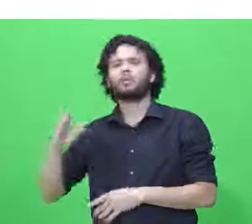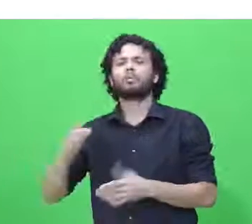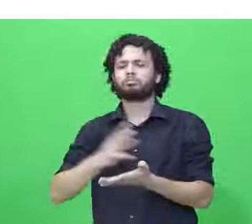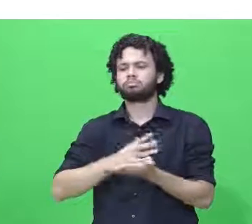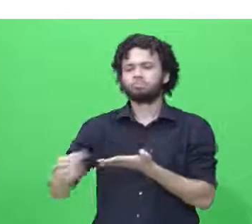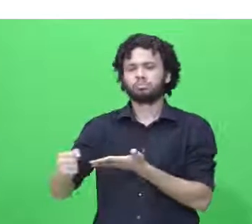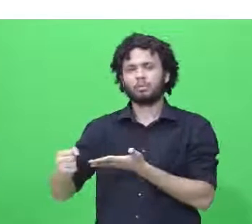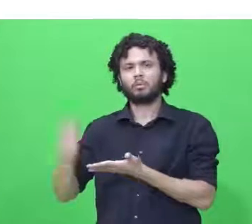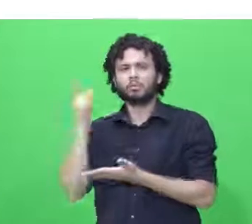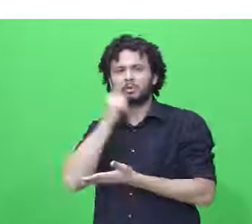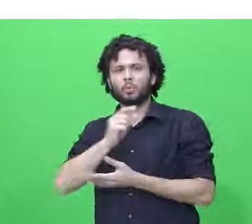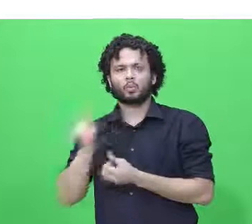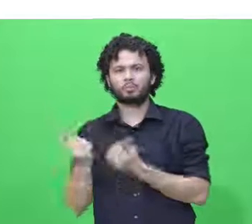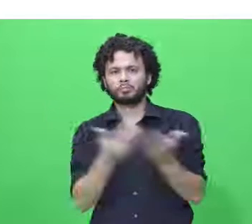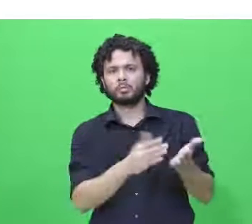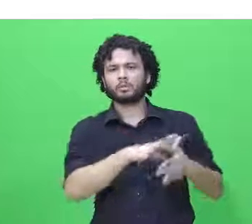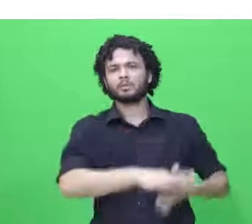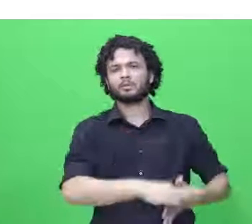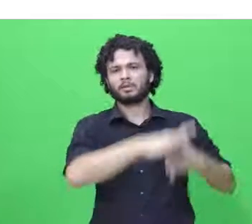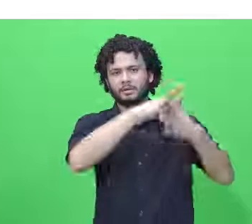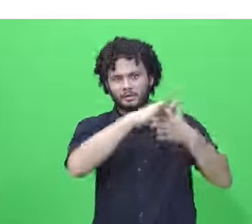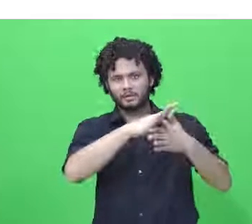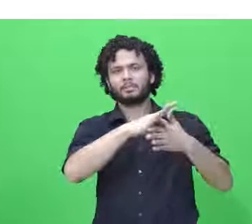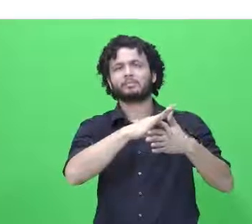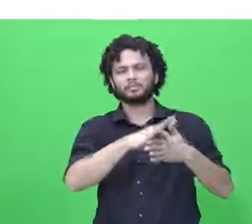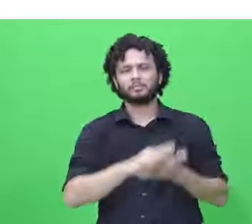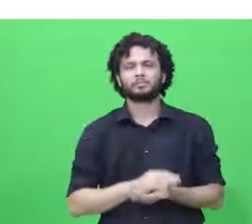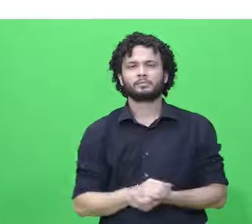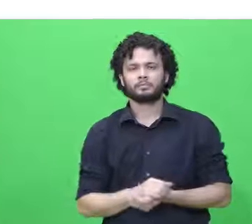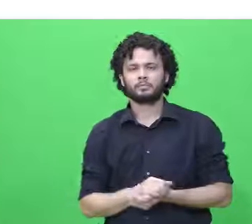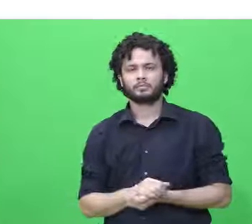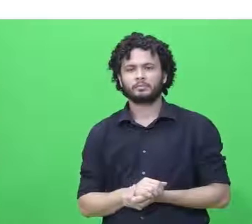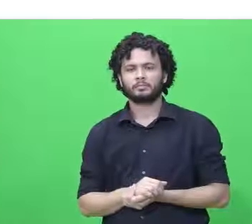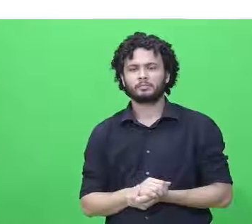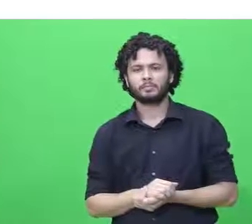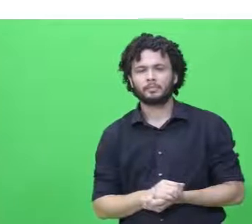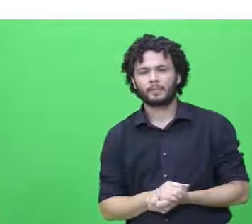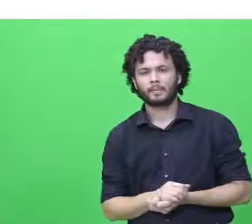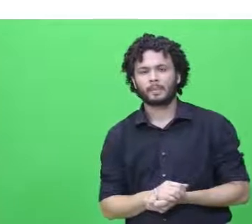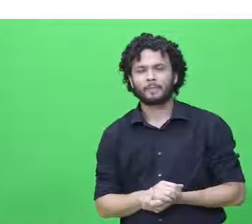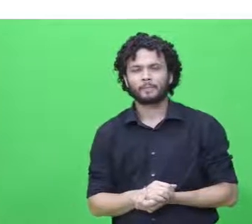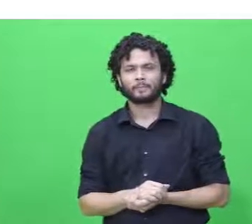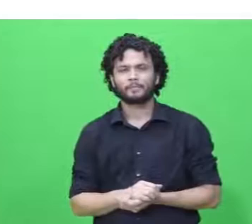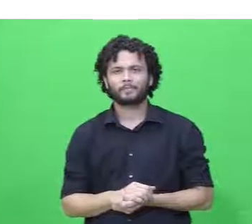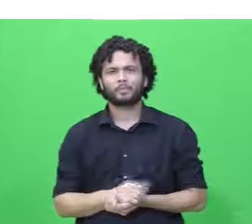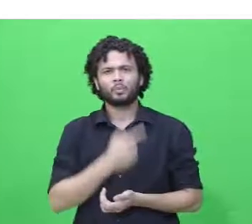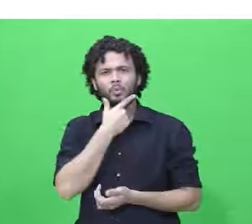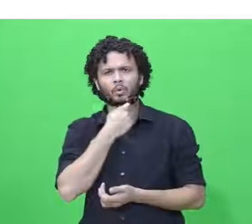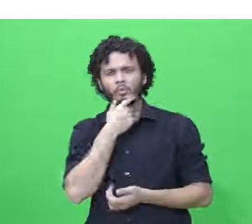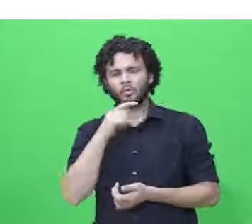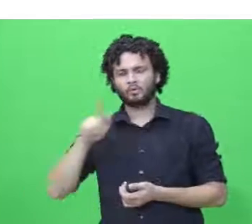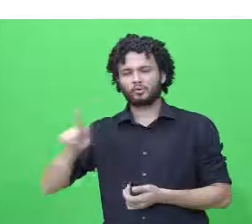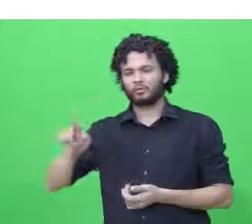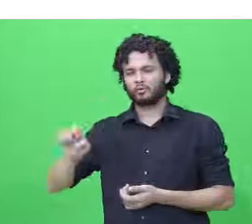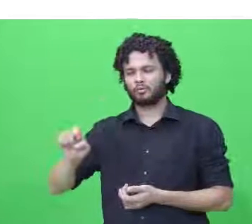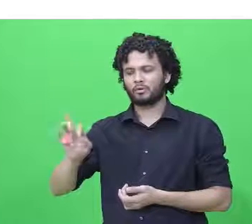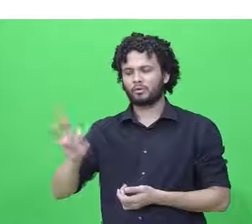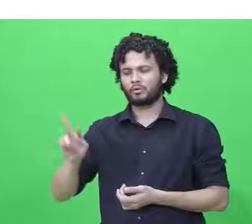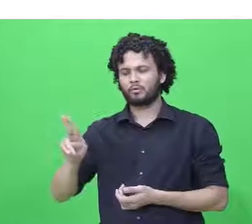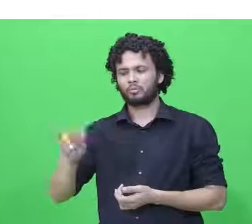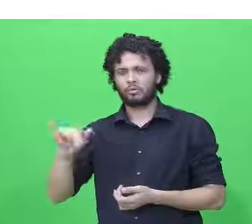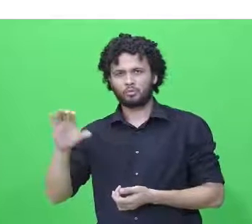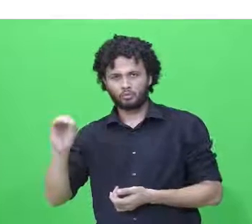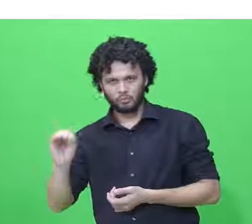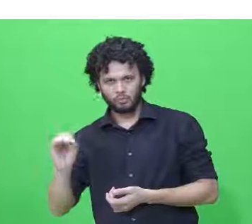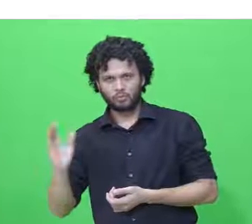entregou a Getúlio Vargas, o líder civil, então, desse movimento. É assim que Vargas, né, que Getúlio Vargas chega ao poder